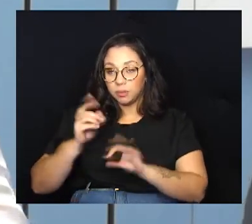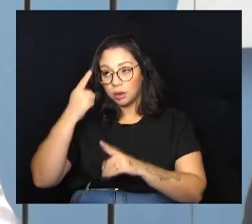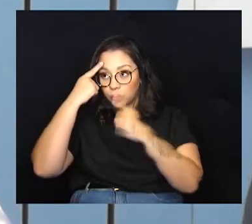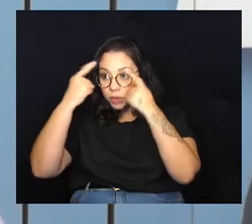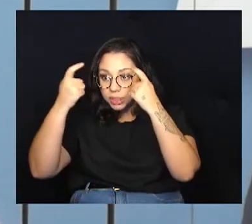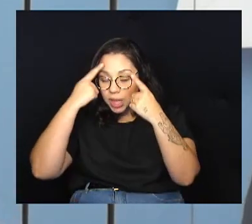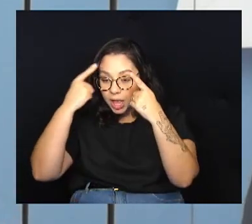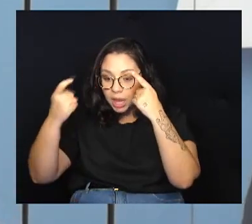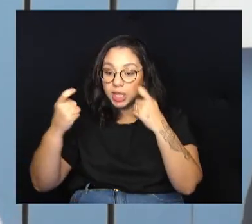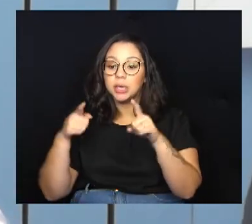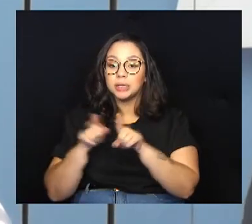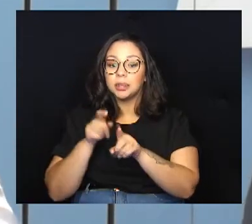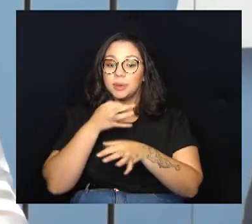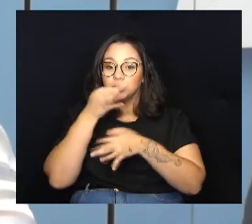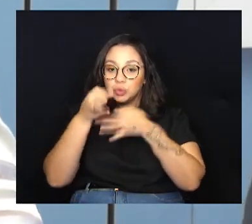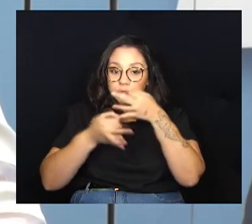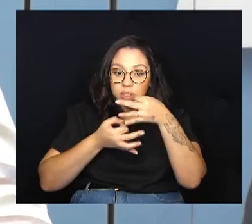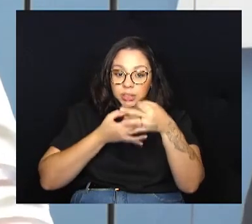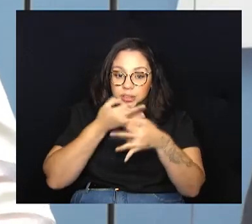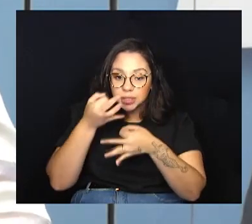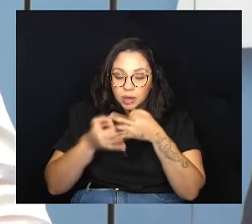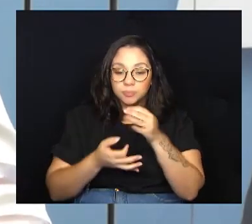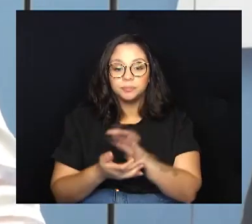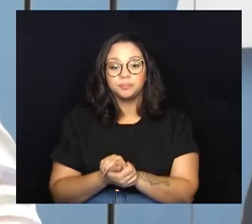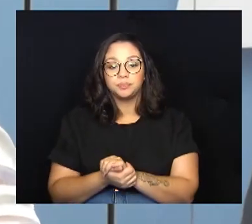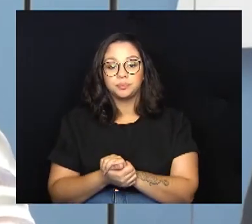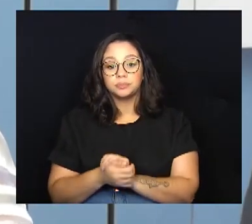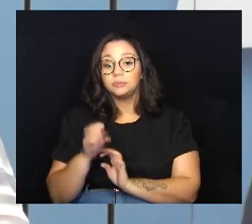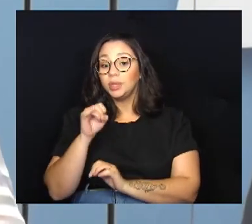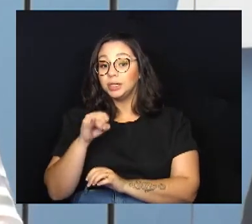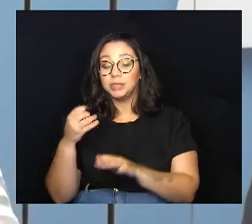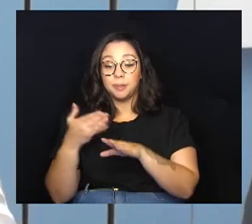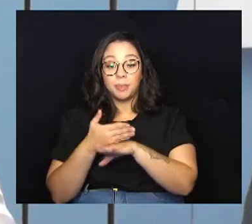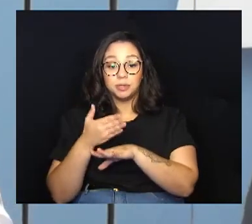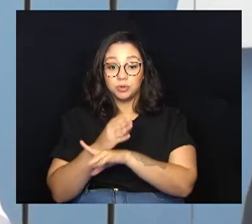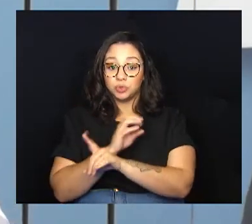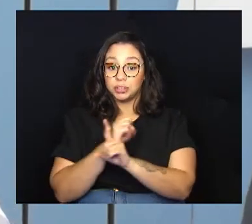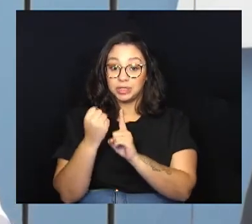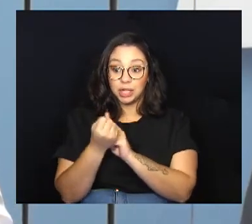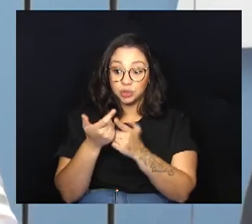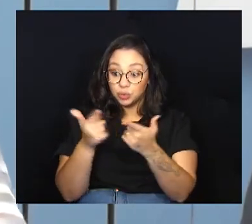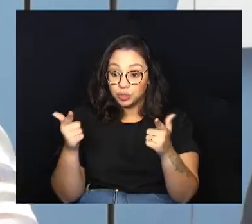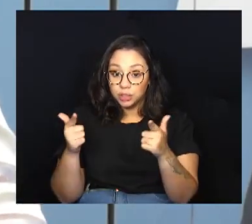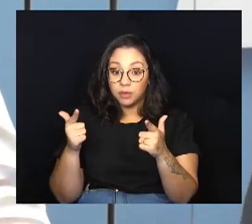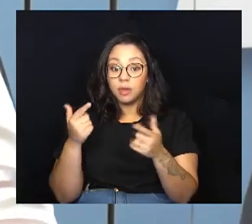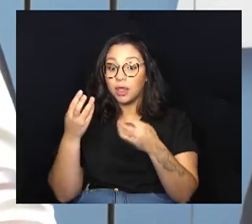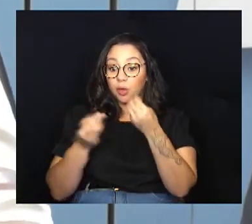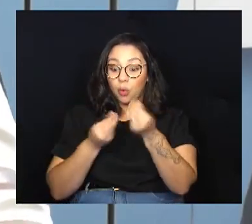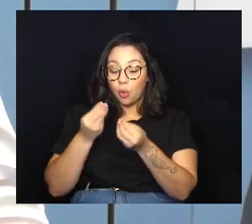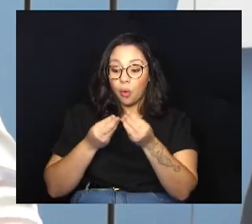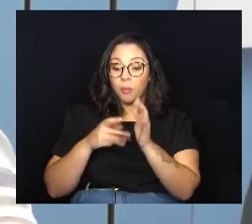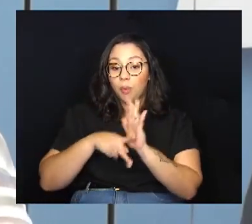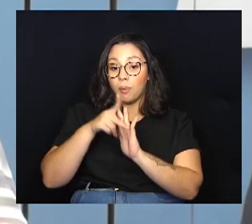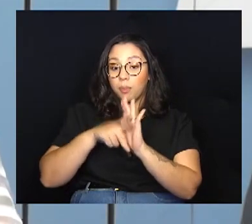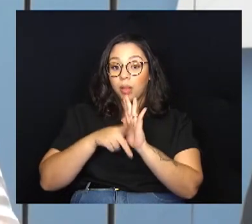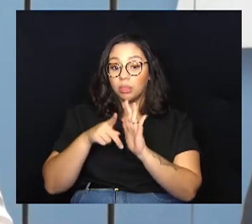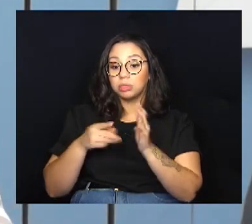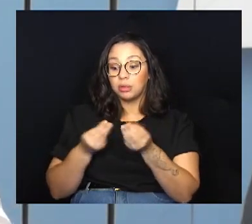tem um papel importantíssimo. Mas como dar a ferramenta também para essas famílias?